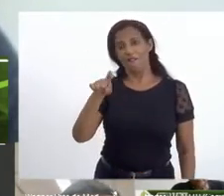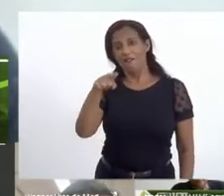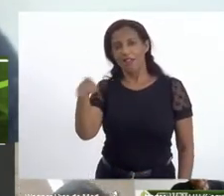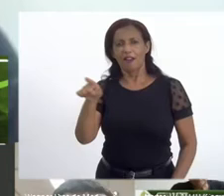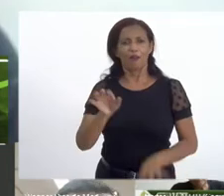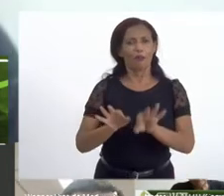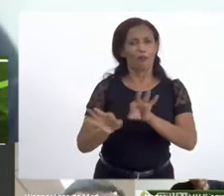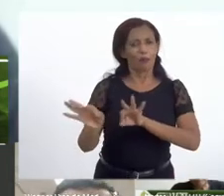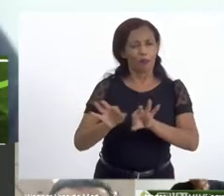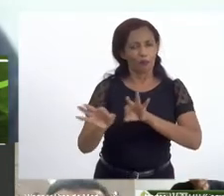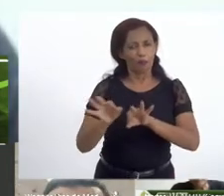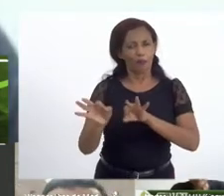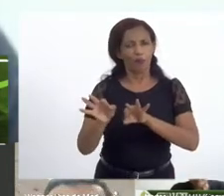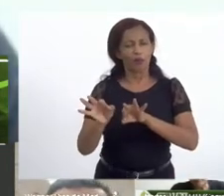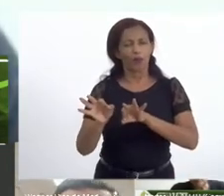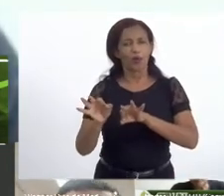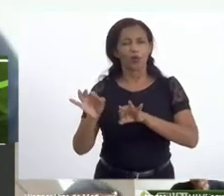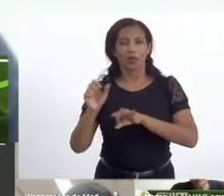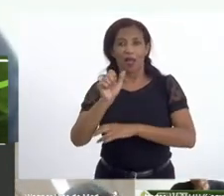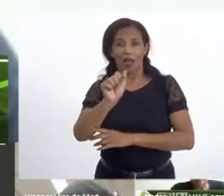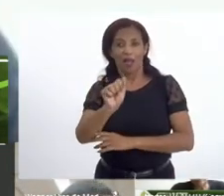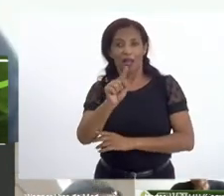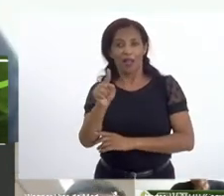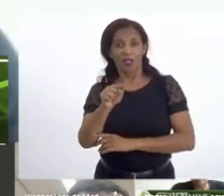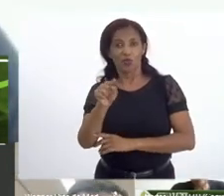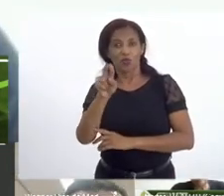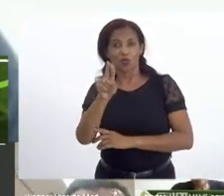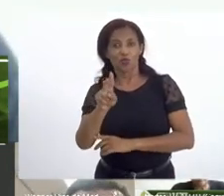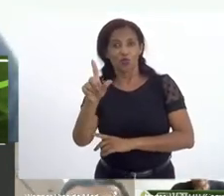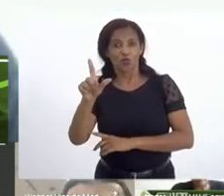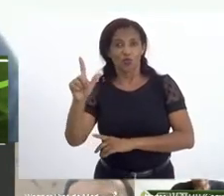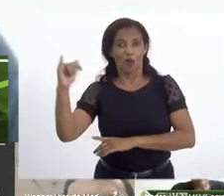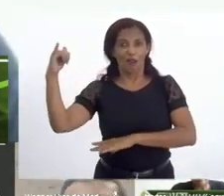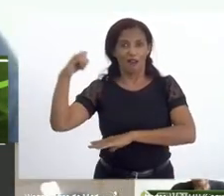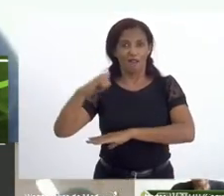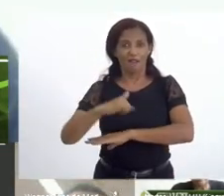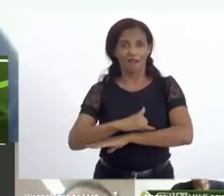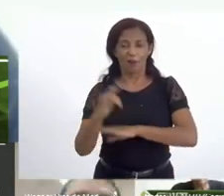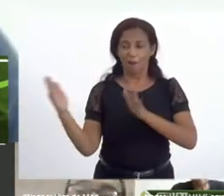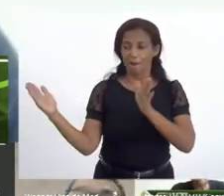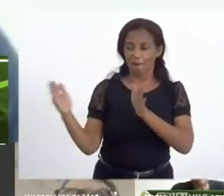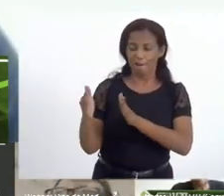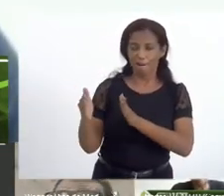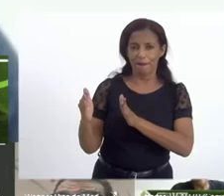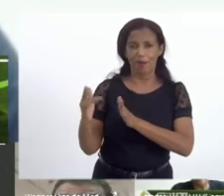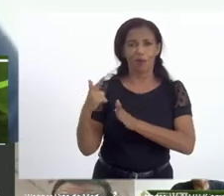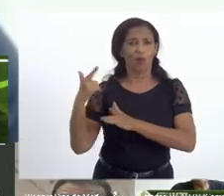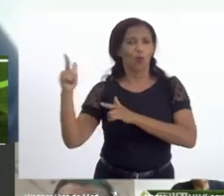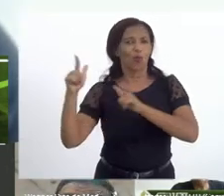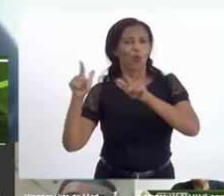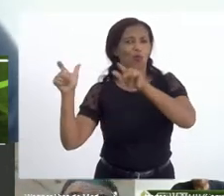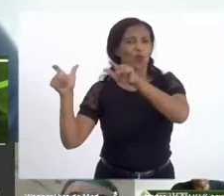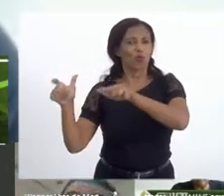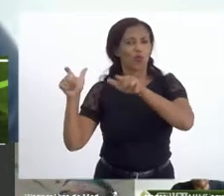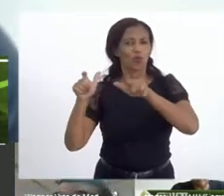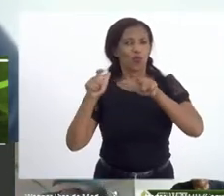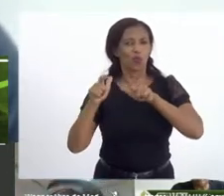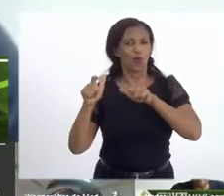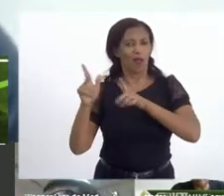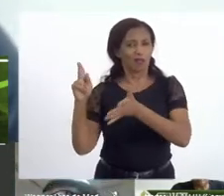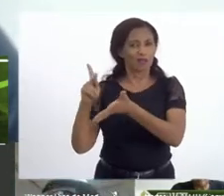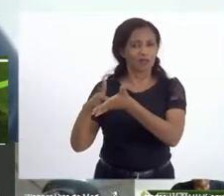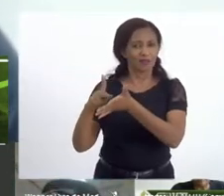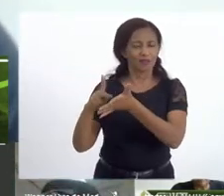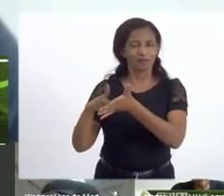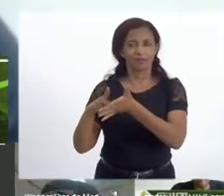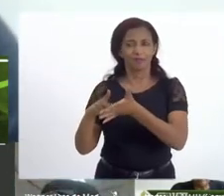Verão da Companhia Aérea Azul, onde os voos, mesmo com um avião pequeno, para 9 lugares, estavam realmente com